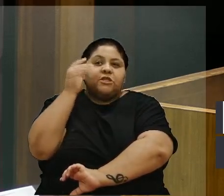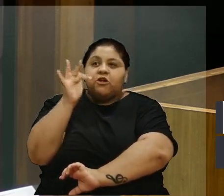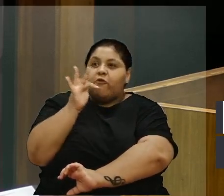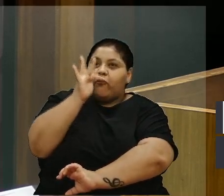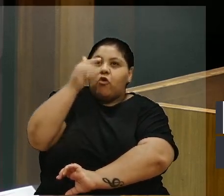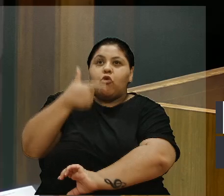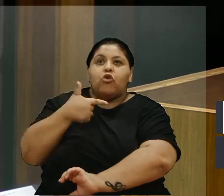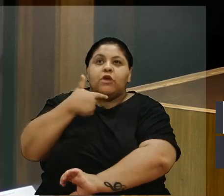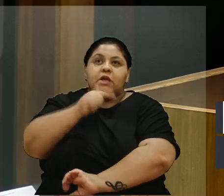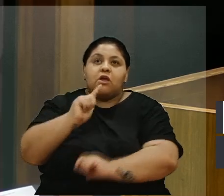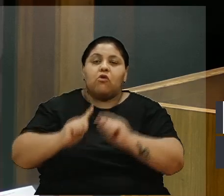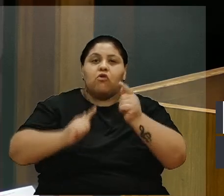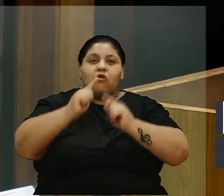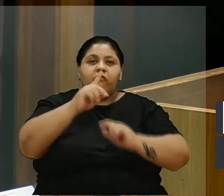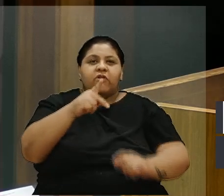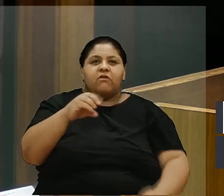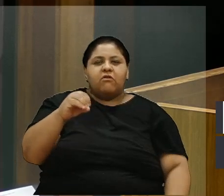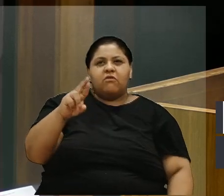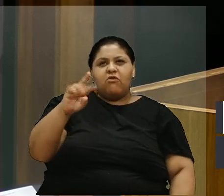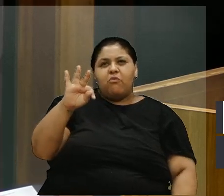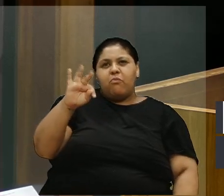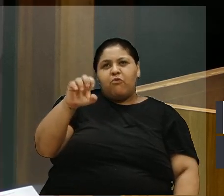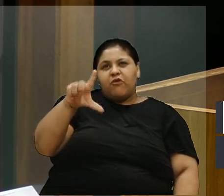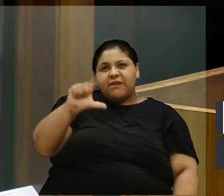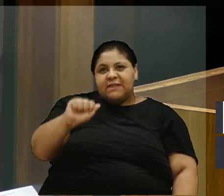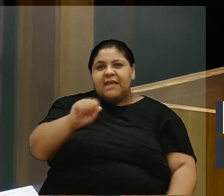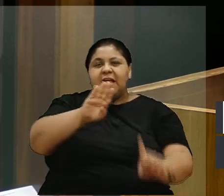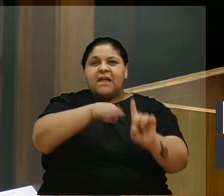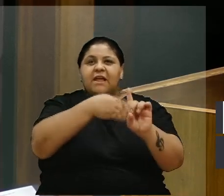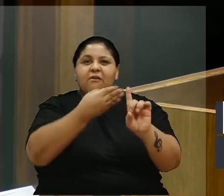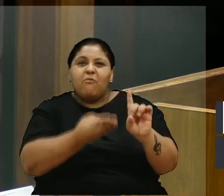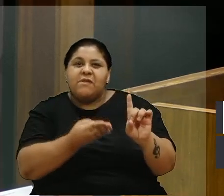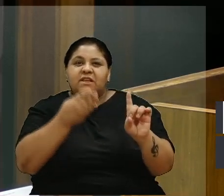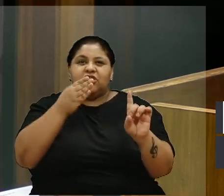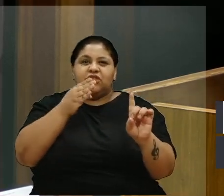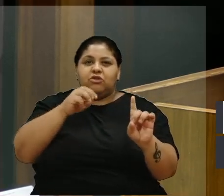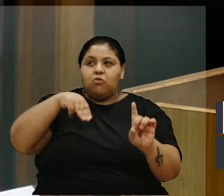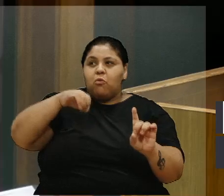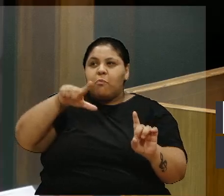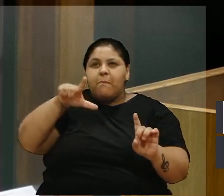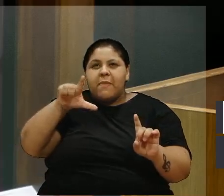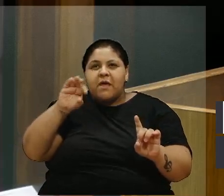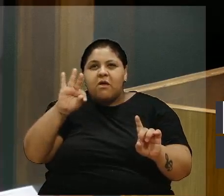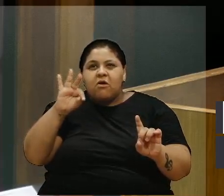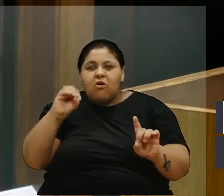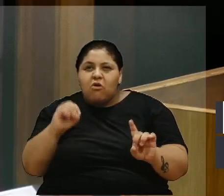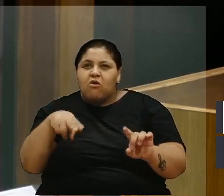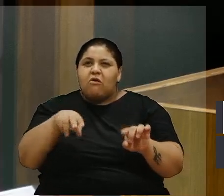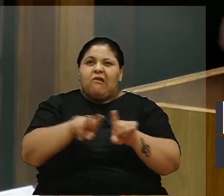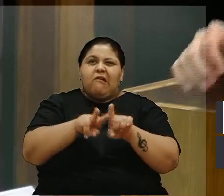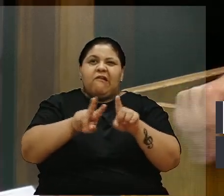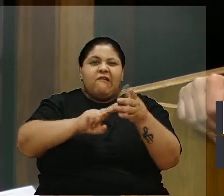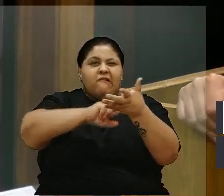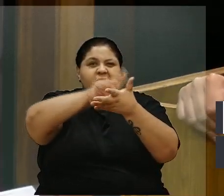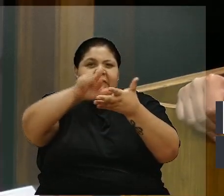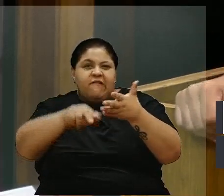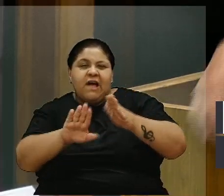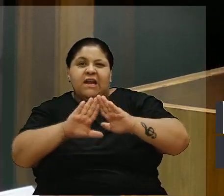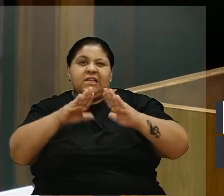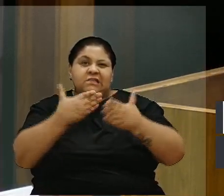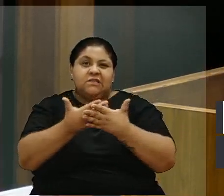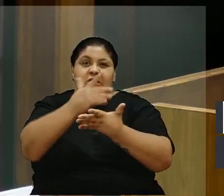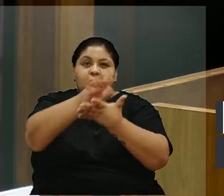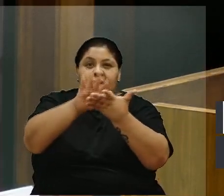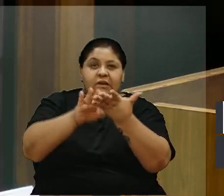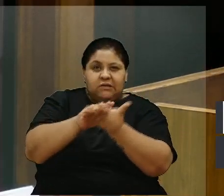a Portela, né? Homenageando o Milton Nascimento, o Paraíso do Tuiuti, que homenageou a Chica